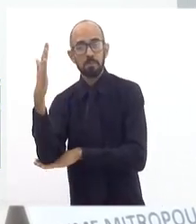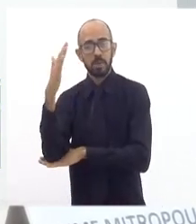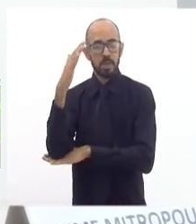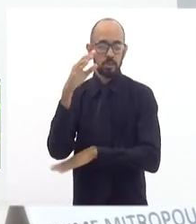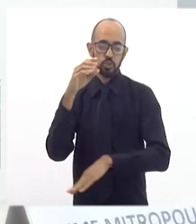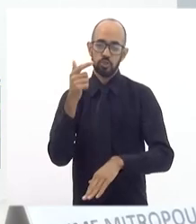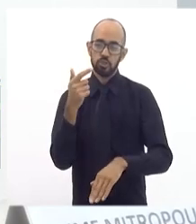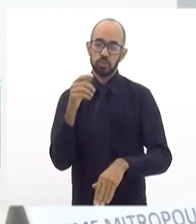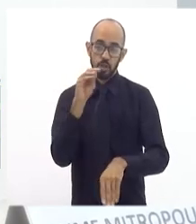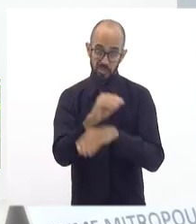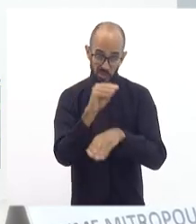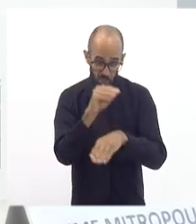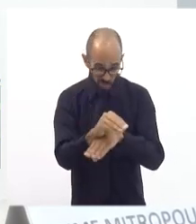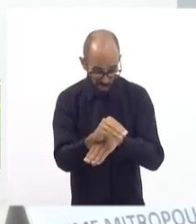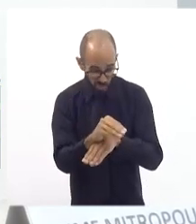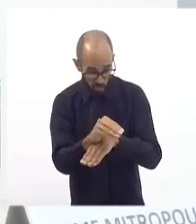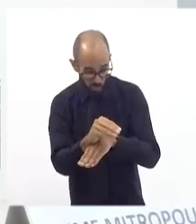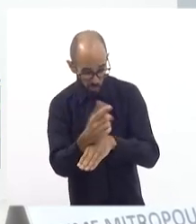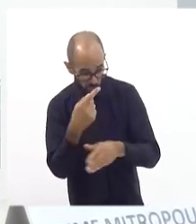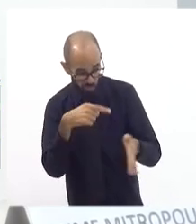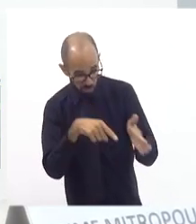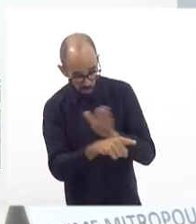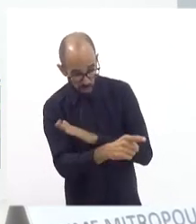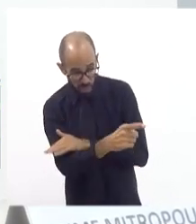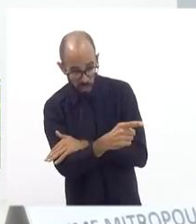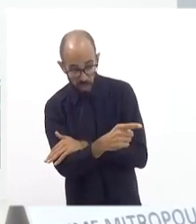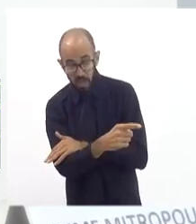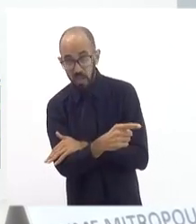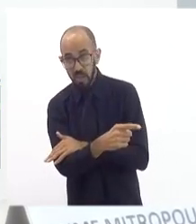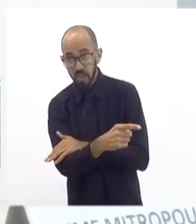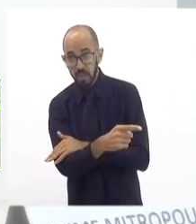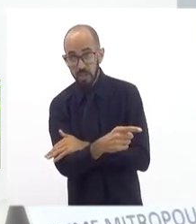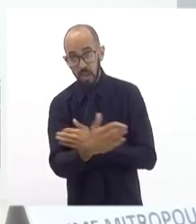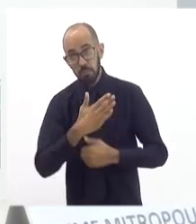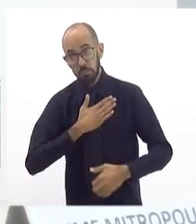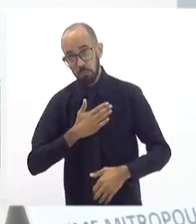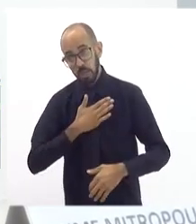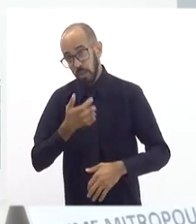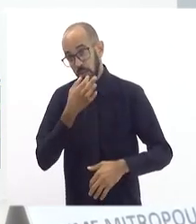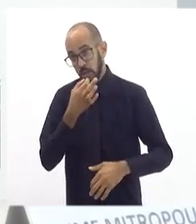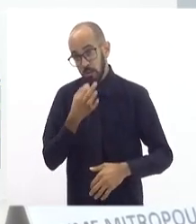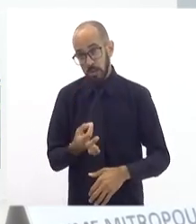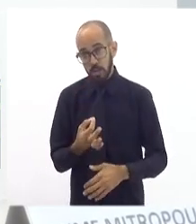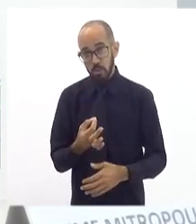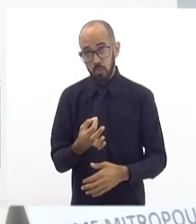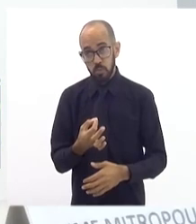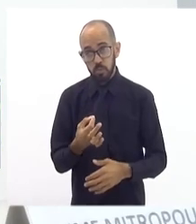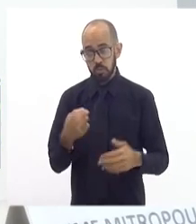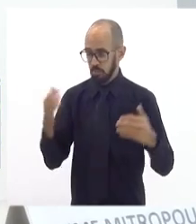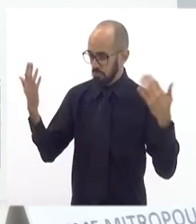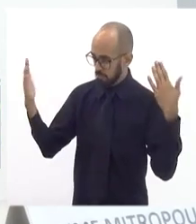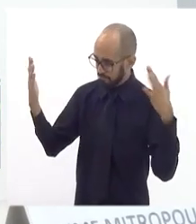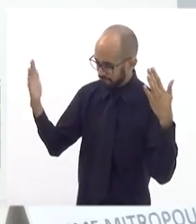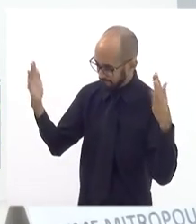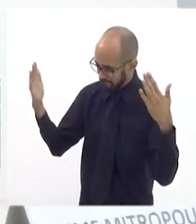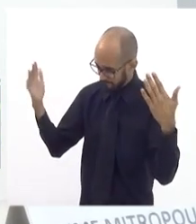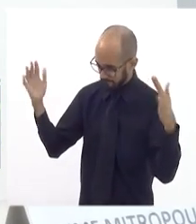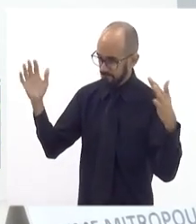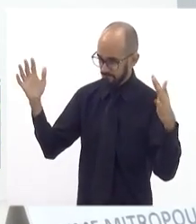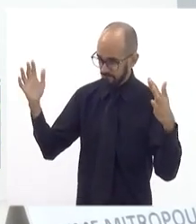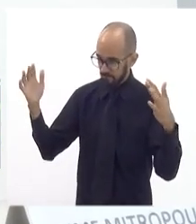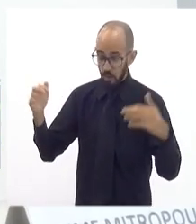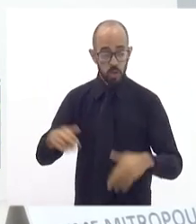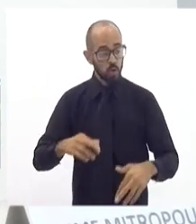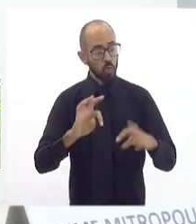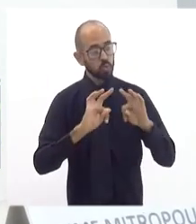está sendo zelado da forma como deveria ser no ponto no meu ponto de vista com todo com